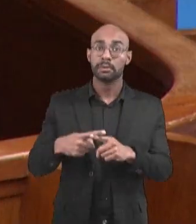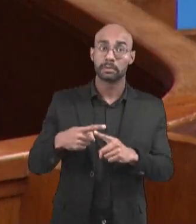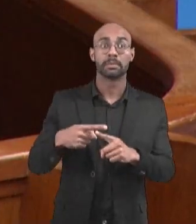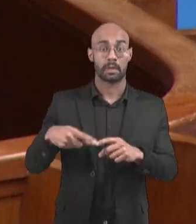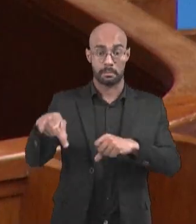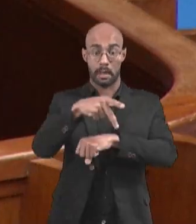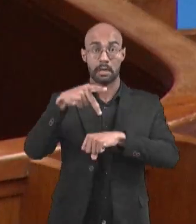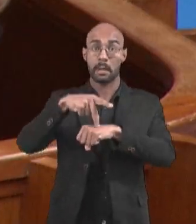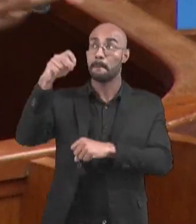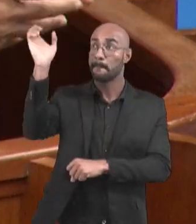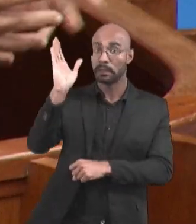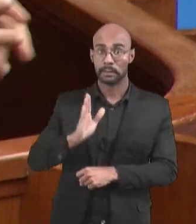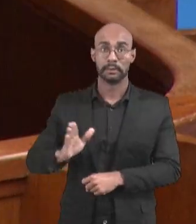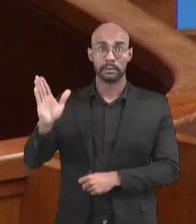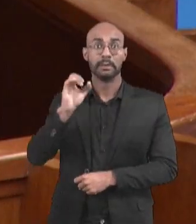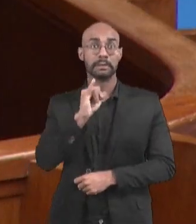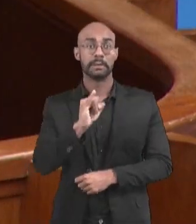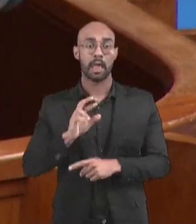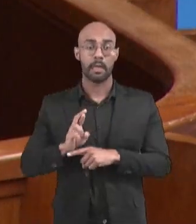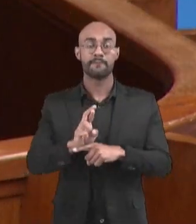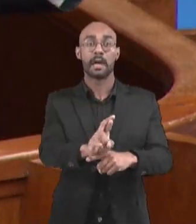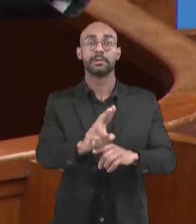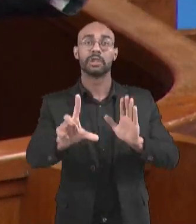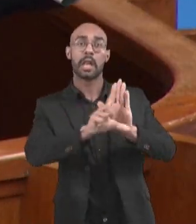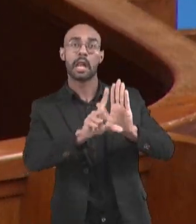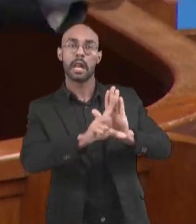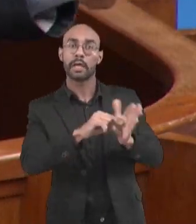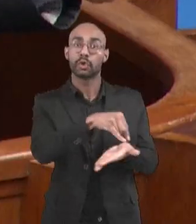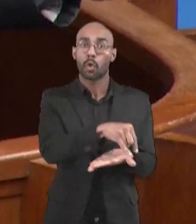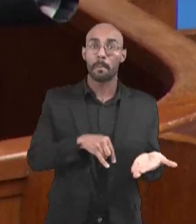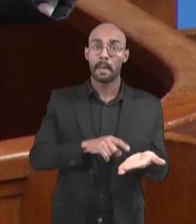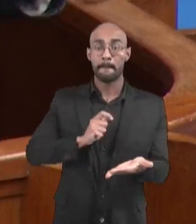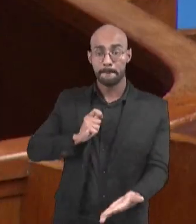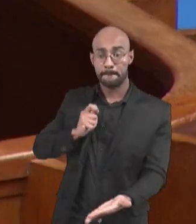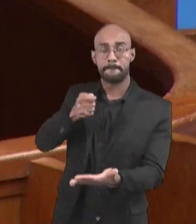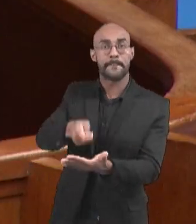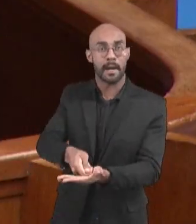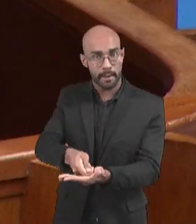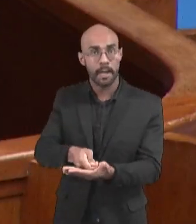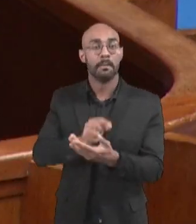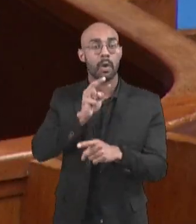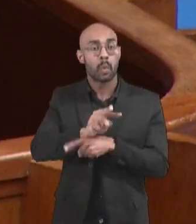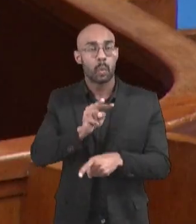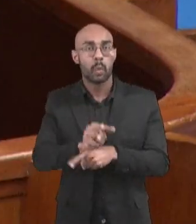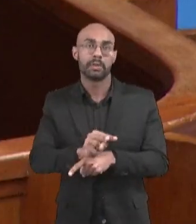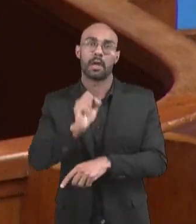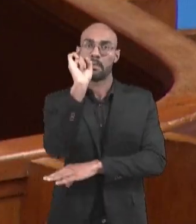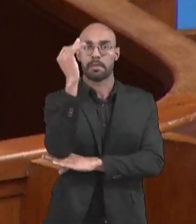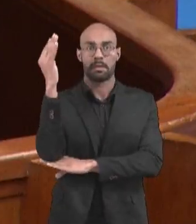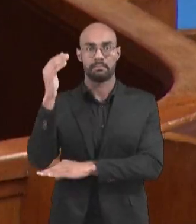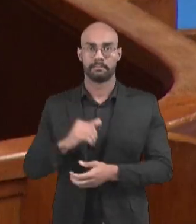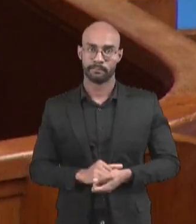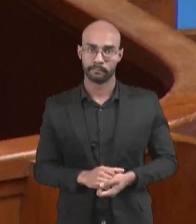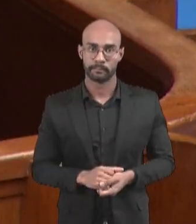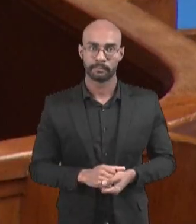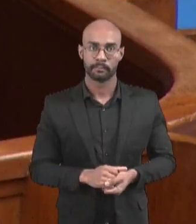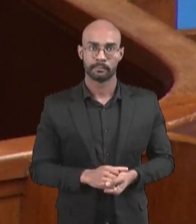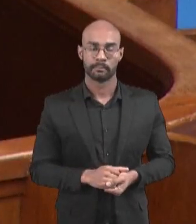tem que fazer isso. Quando você não tem a reserva legal, você tem que comprar, pagar para preservar o meio ambiente, você não recebe